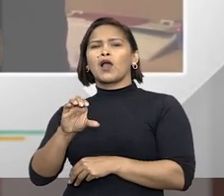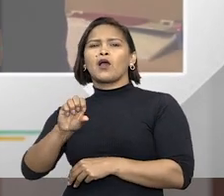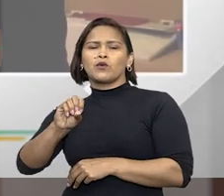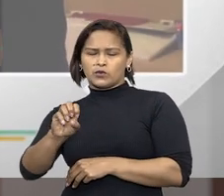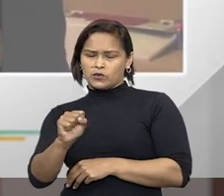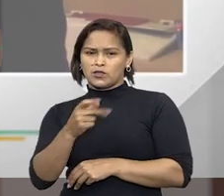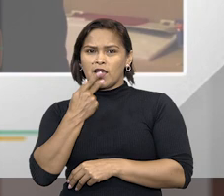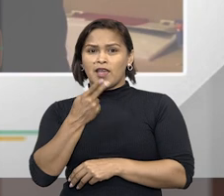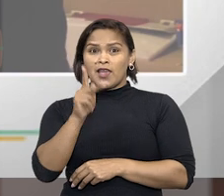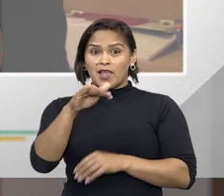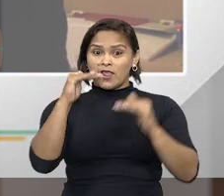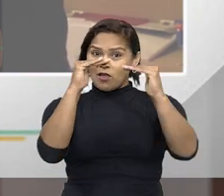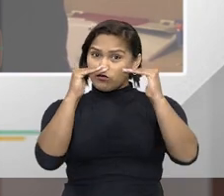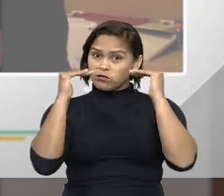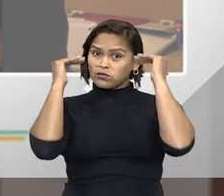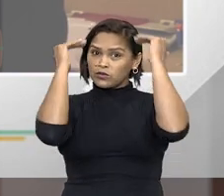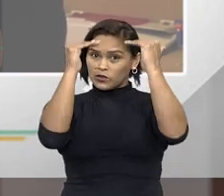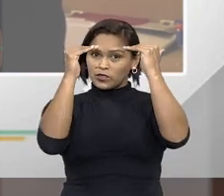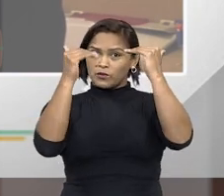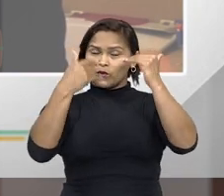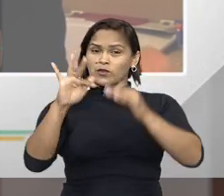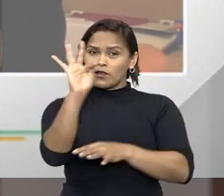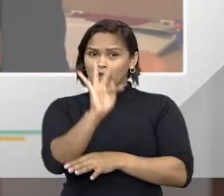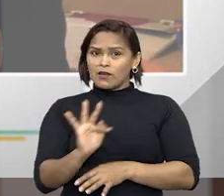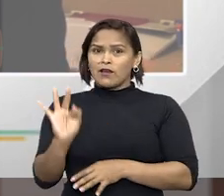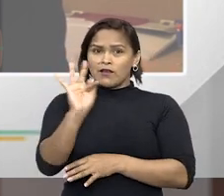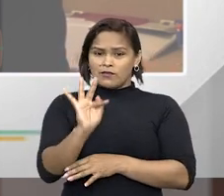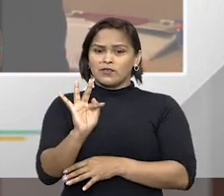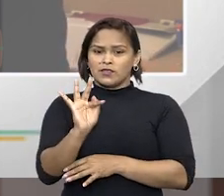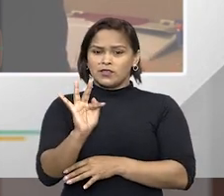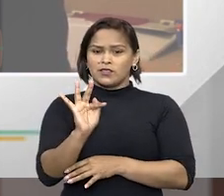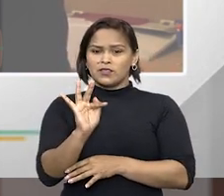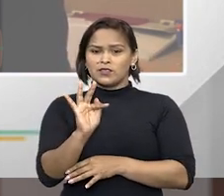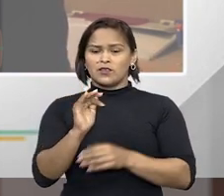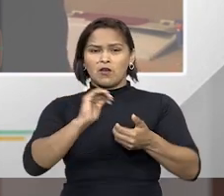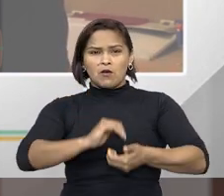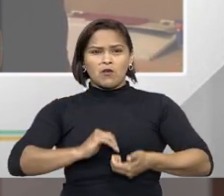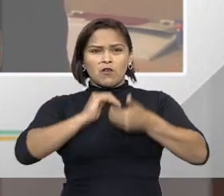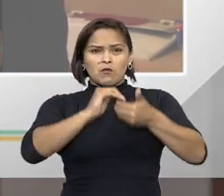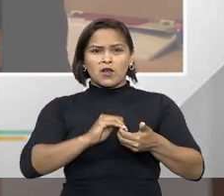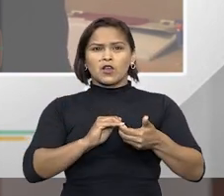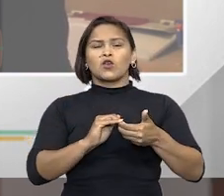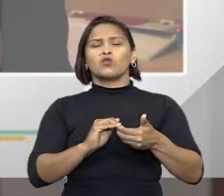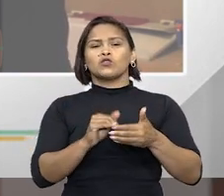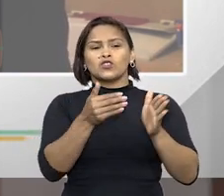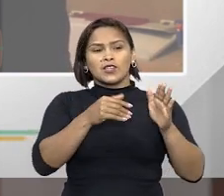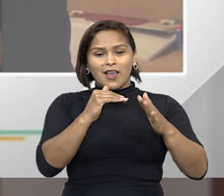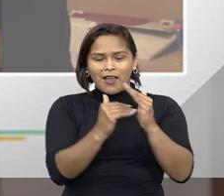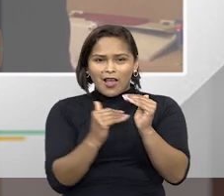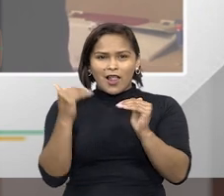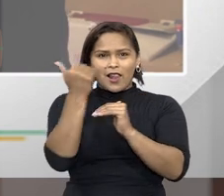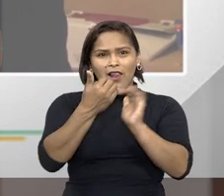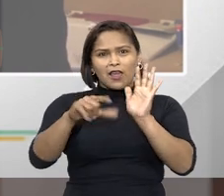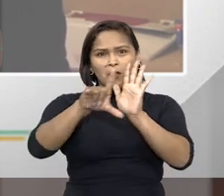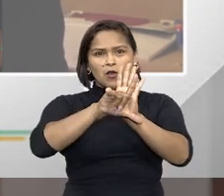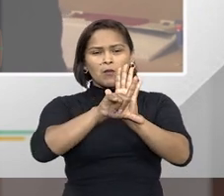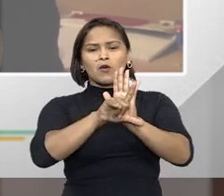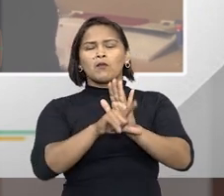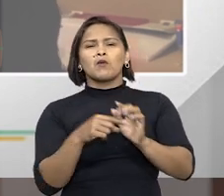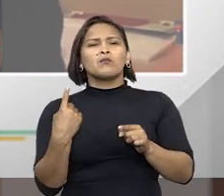o tribunal da federação, uma corte infraconstitucional. Por que que fala-se tribunal da